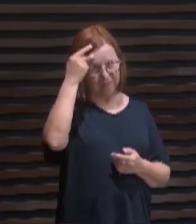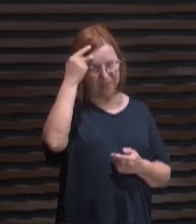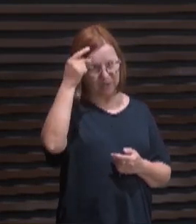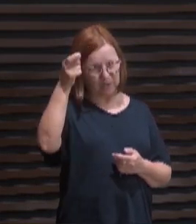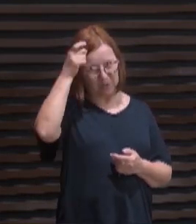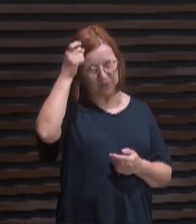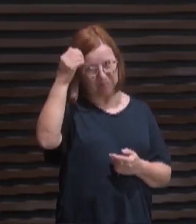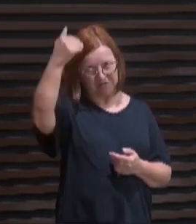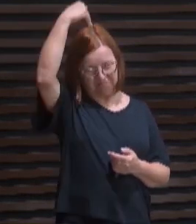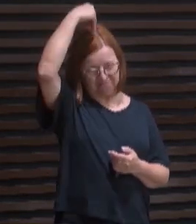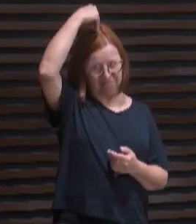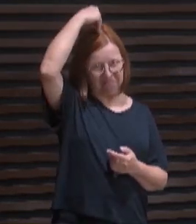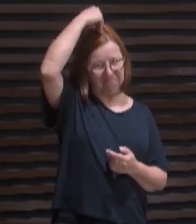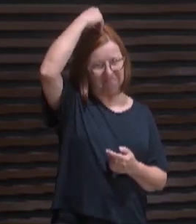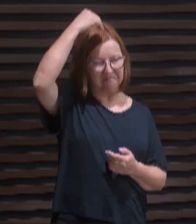os tempos